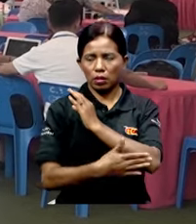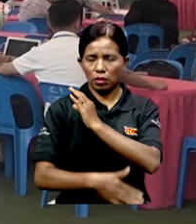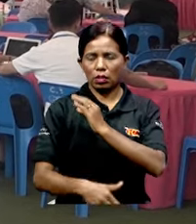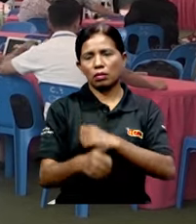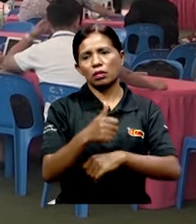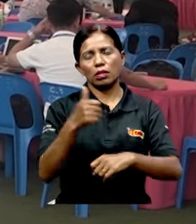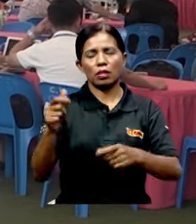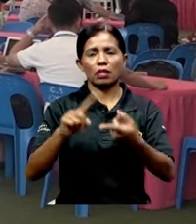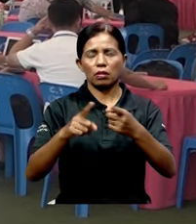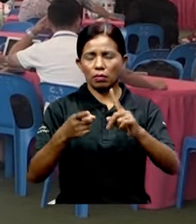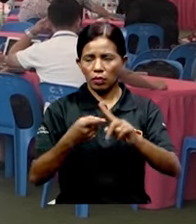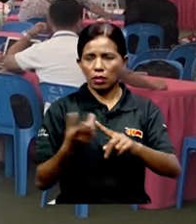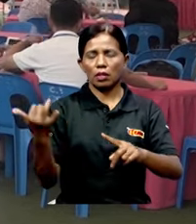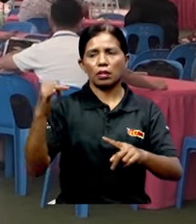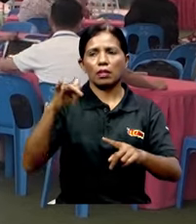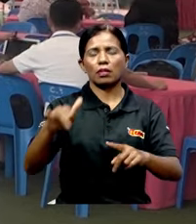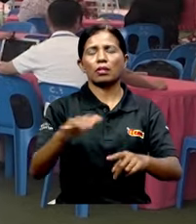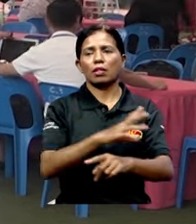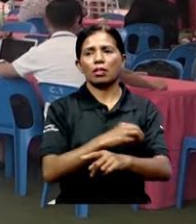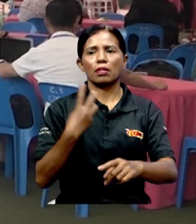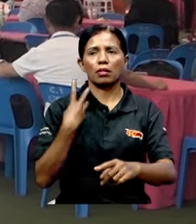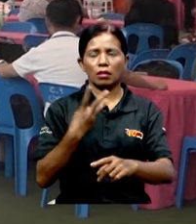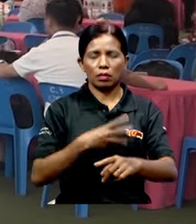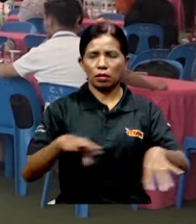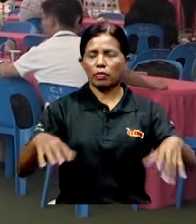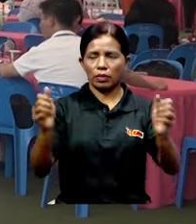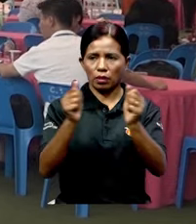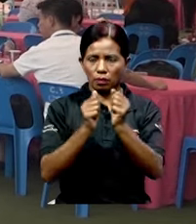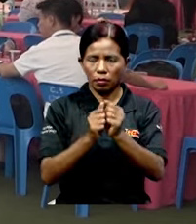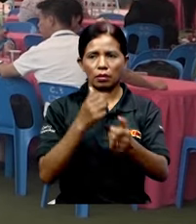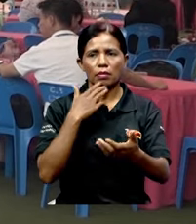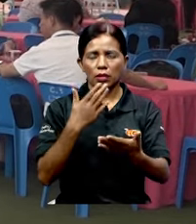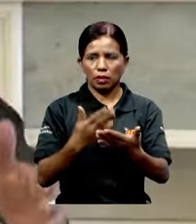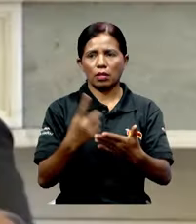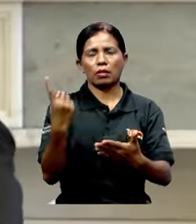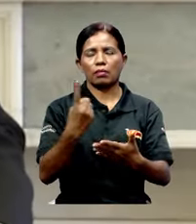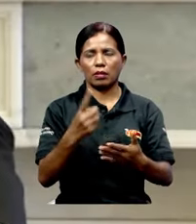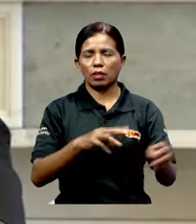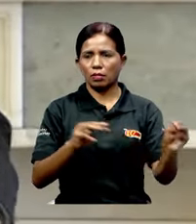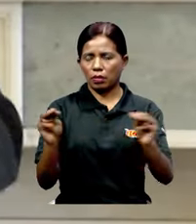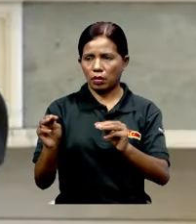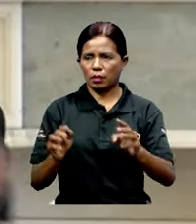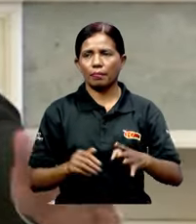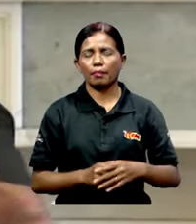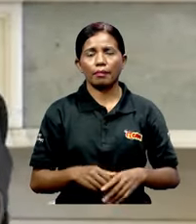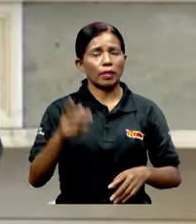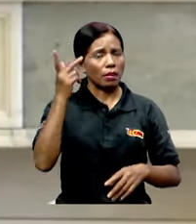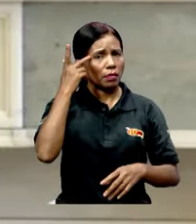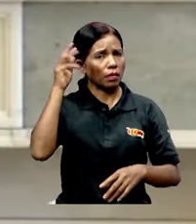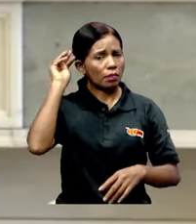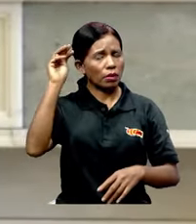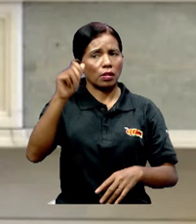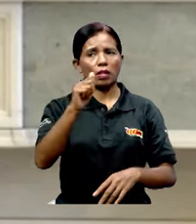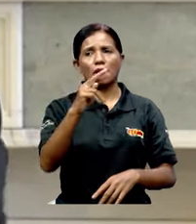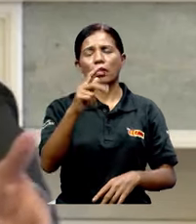países amigos de Portugal, que a nossa relação não sofrerá nenhuma mudança. Primeiro-ministro de Portugal, António